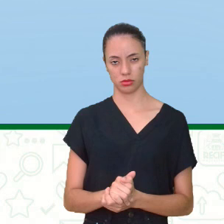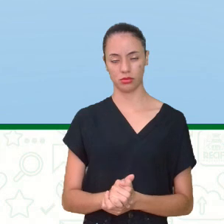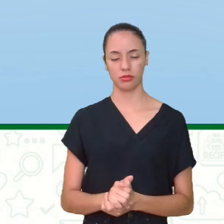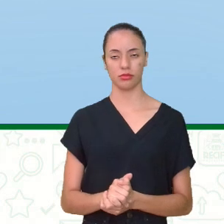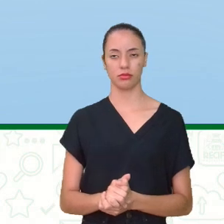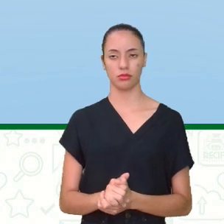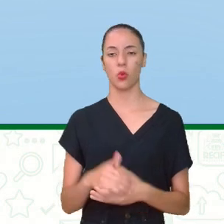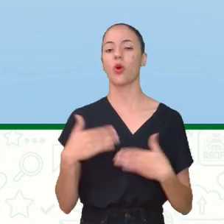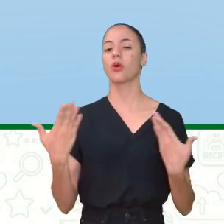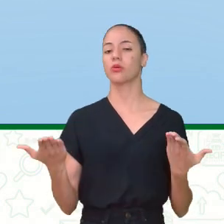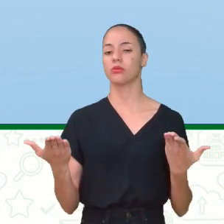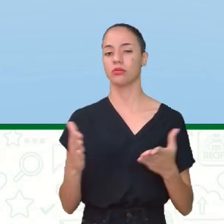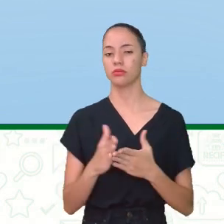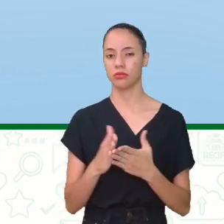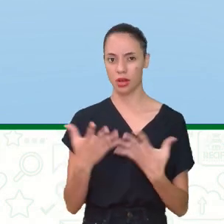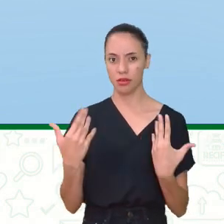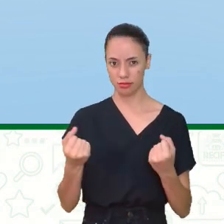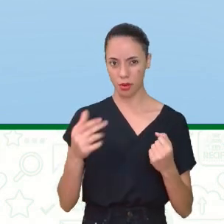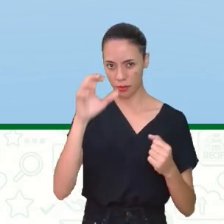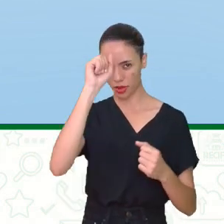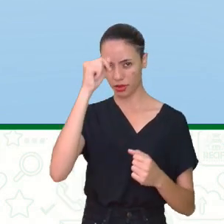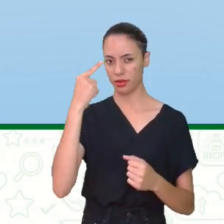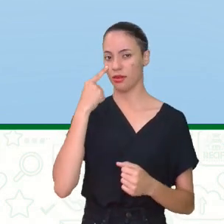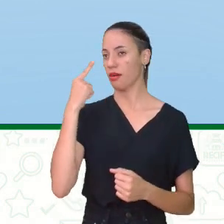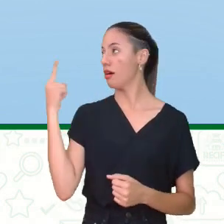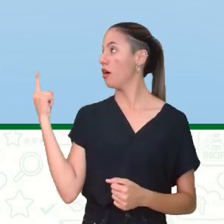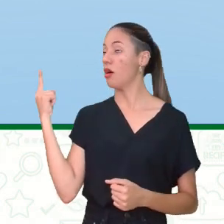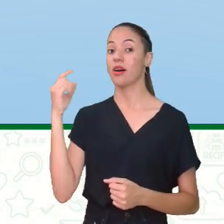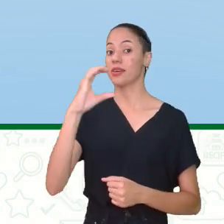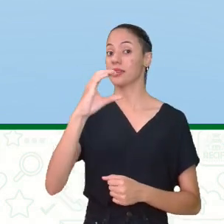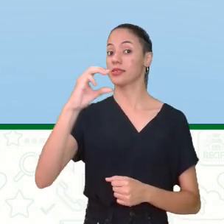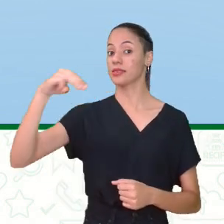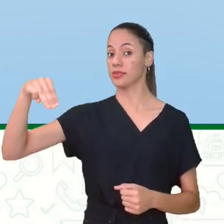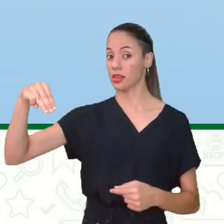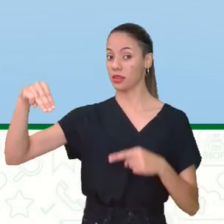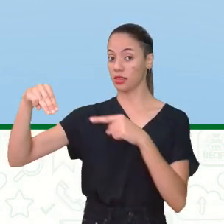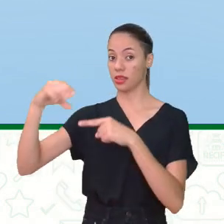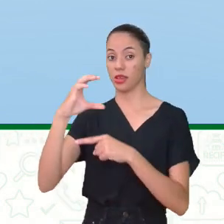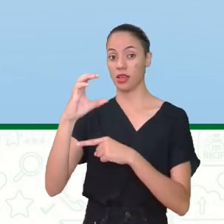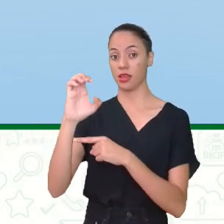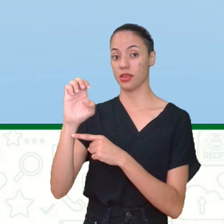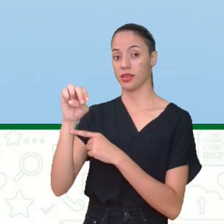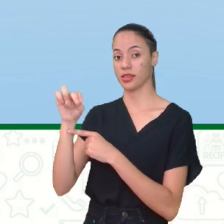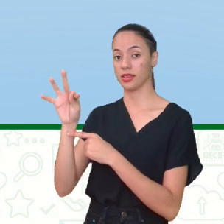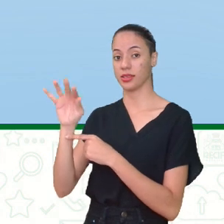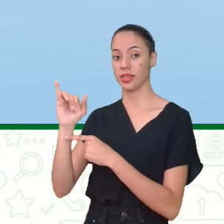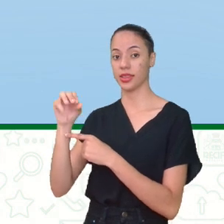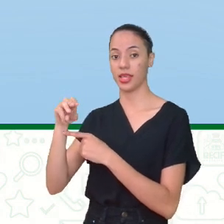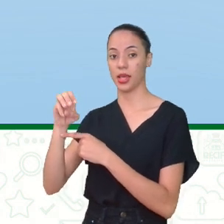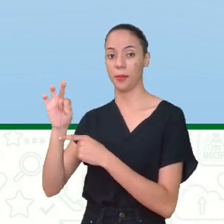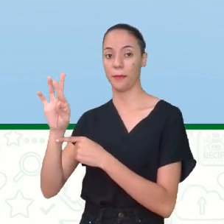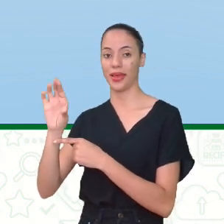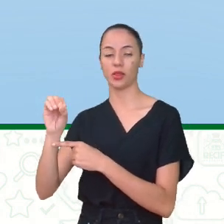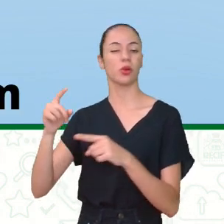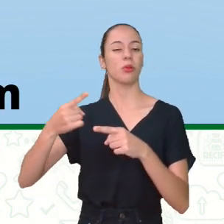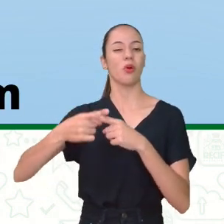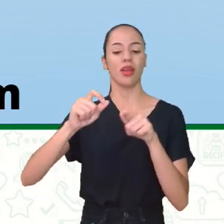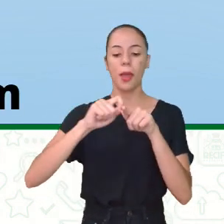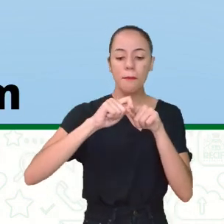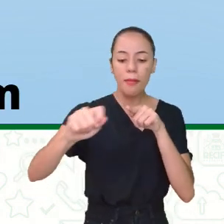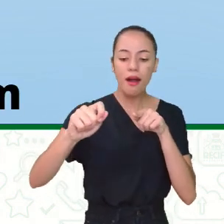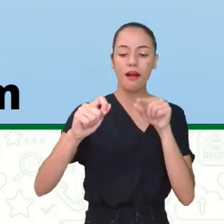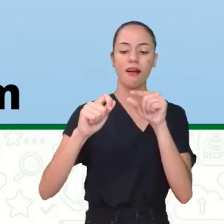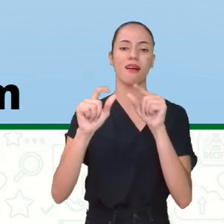palito, qual é? Vamos ver? Isso é em centímetro, tá? Porque o palito de fósforo é bem pequeno, né? Então, a gente não